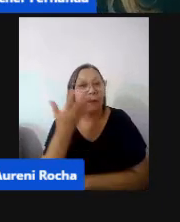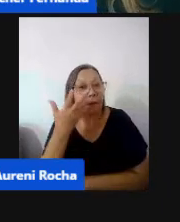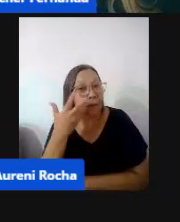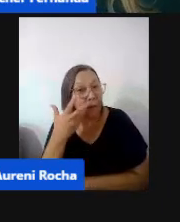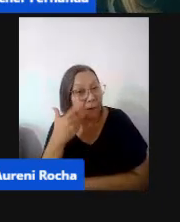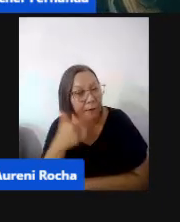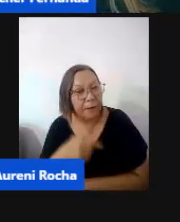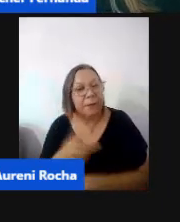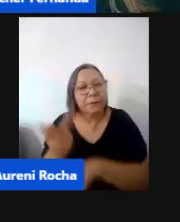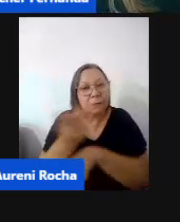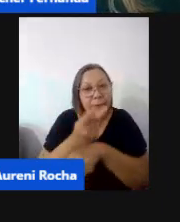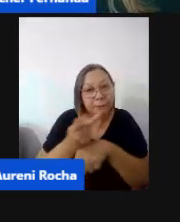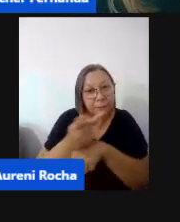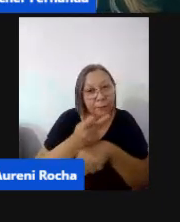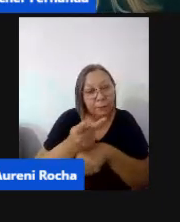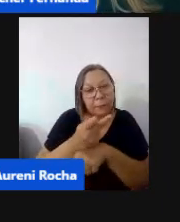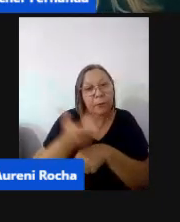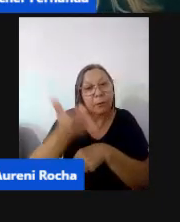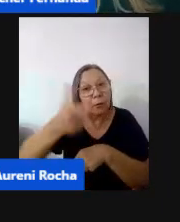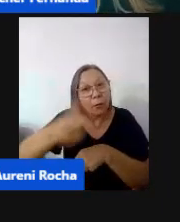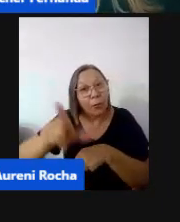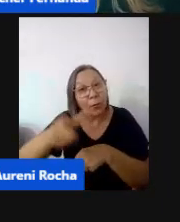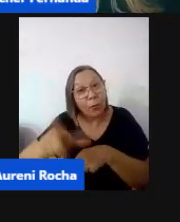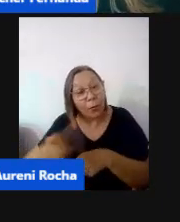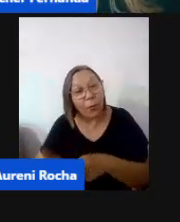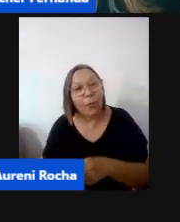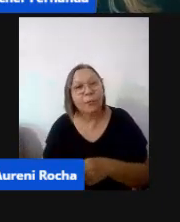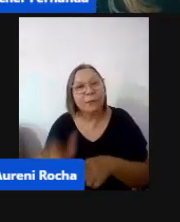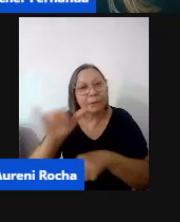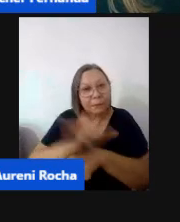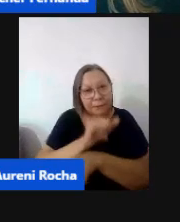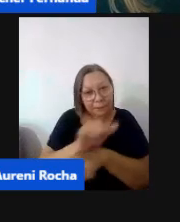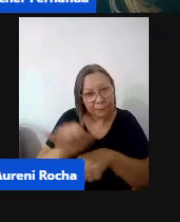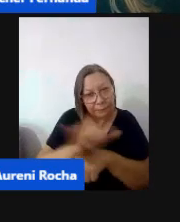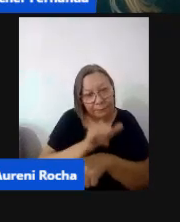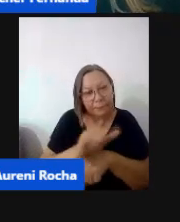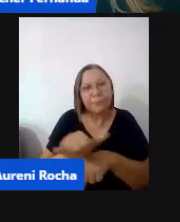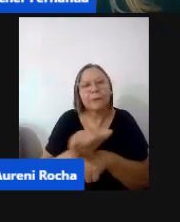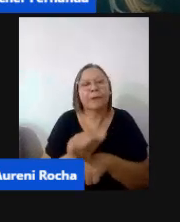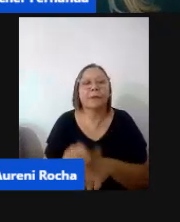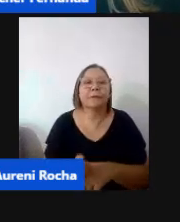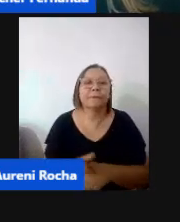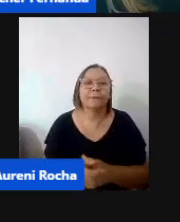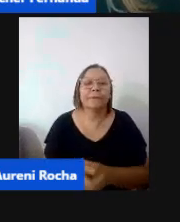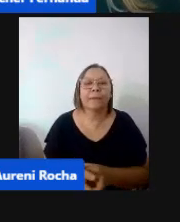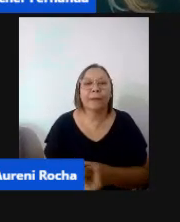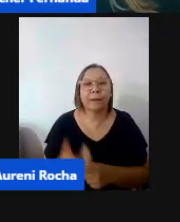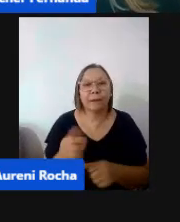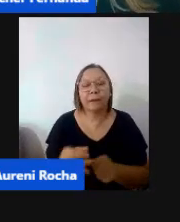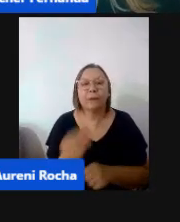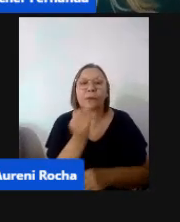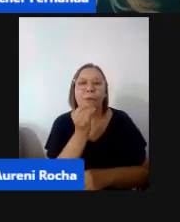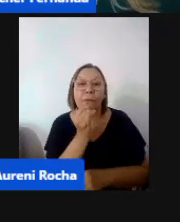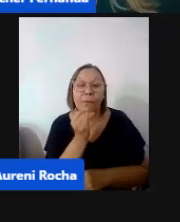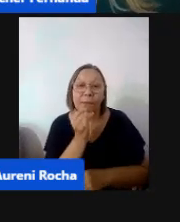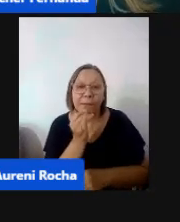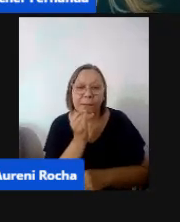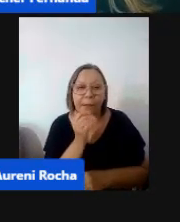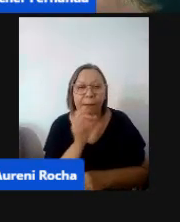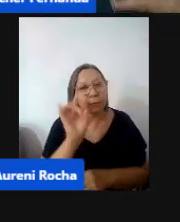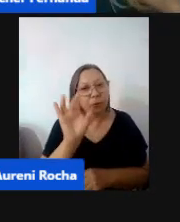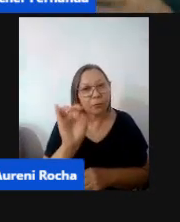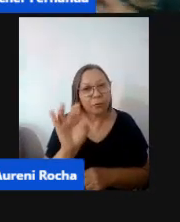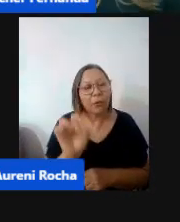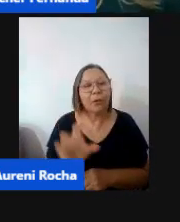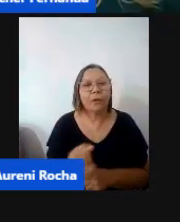de fazer isso, tá certo? Bom, isso aqui é só um exemplo, né, de uma das minhas aulas